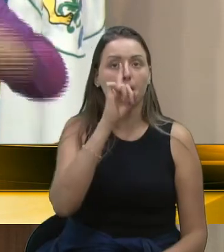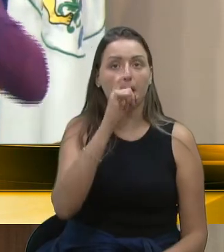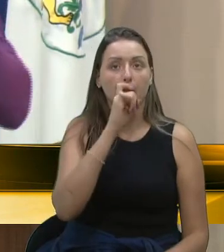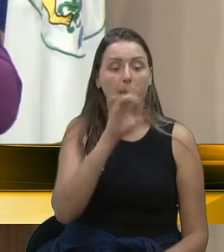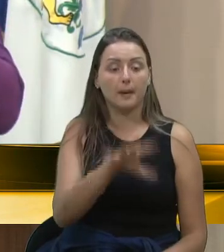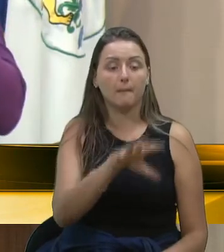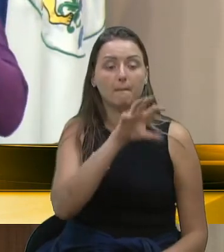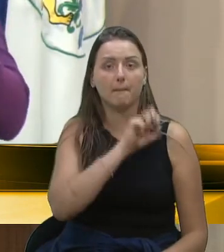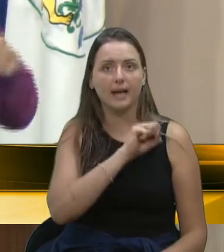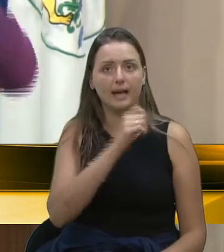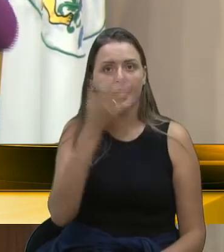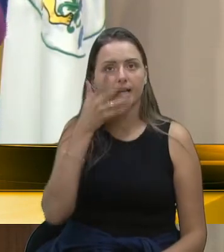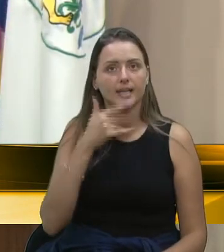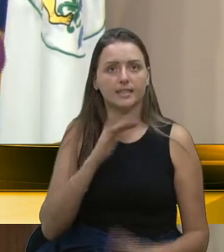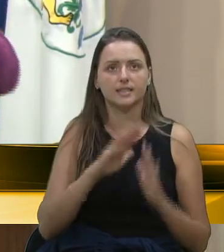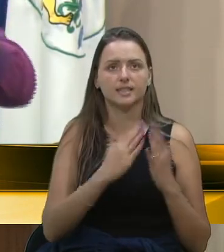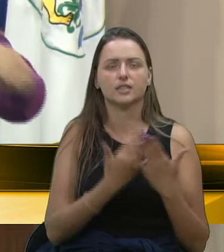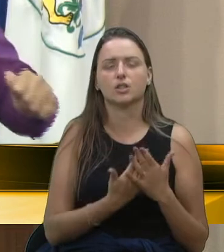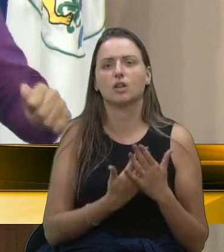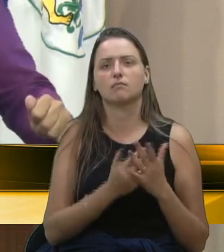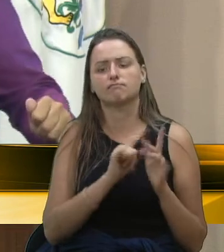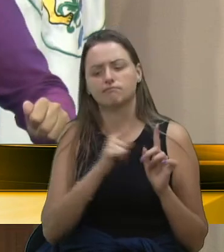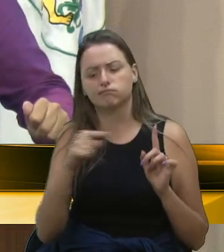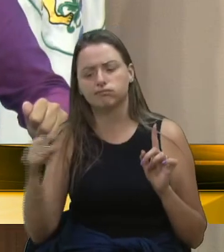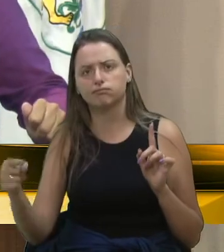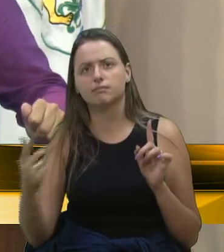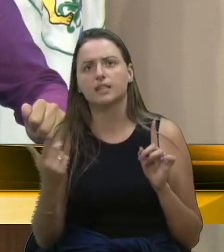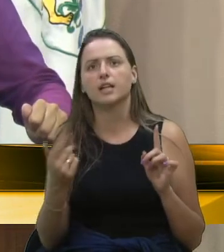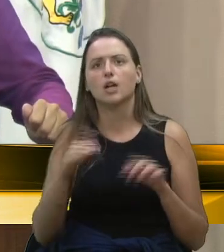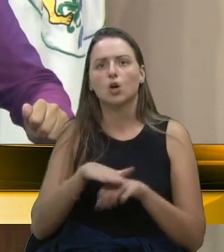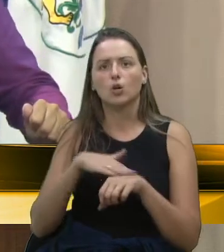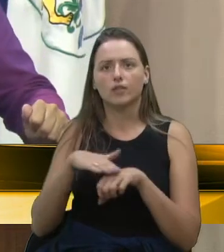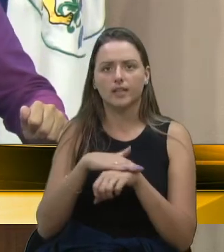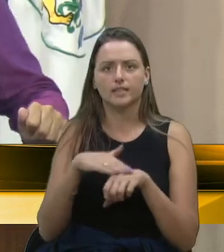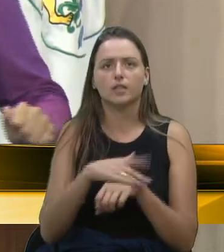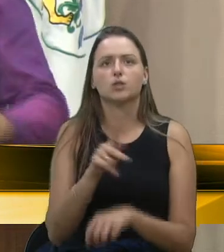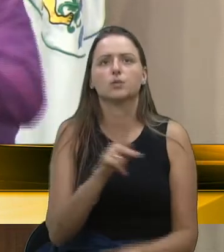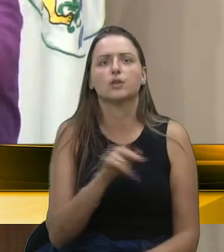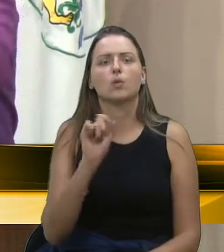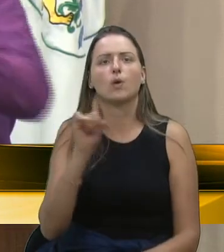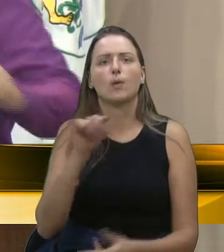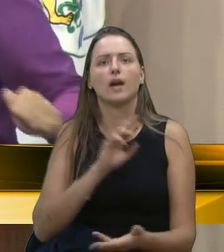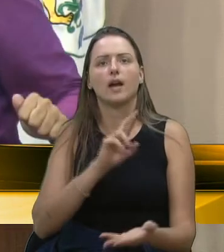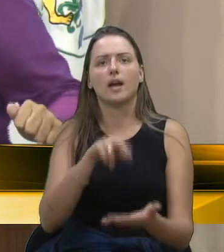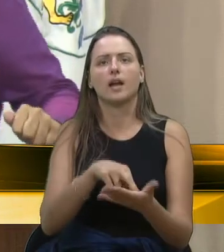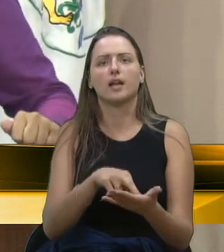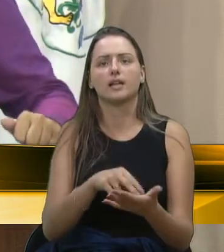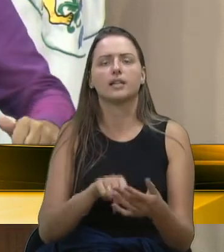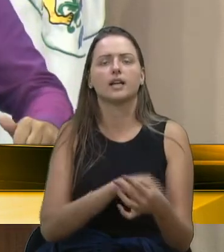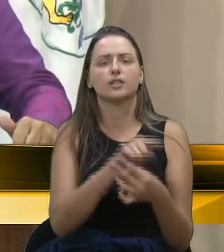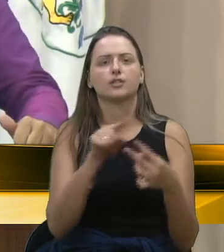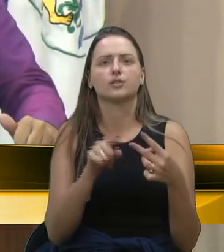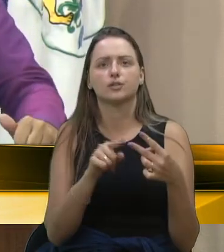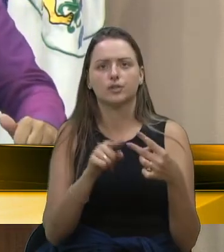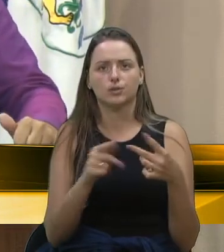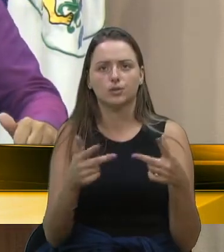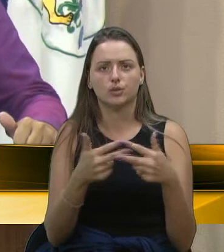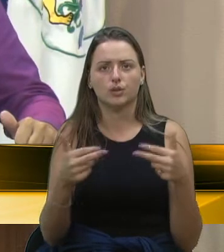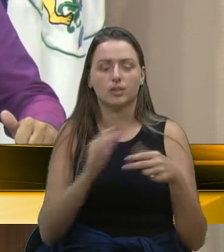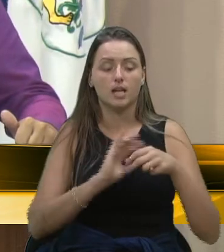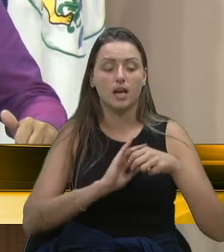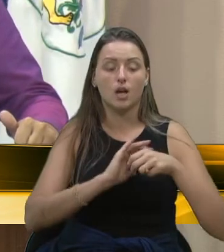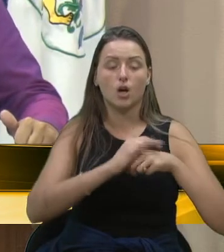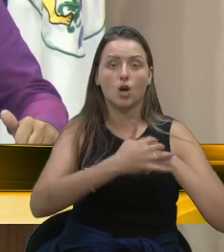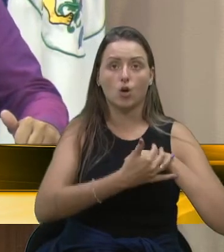criança, etc, etc. Então, conversemos com os professores para saber qual é a realidade. Segundo, o